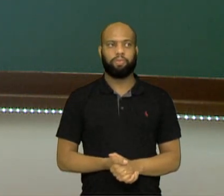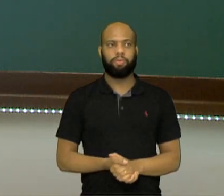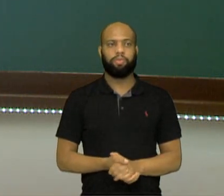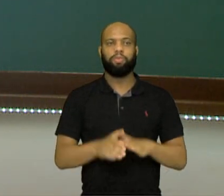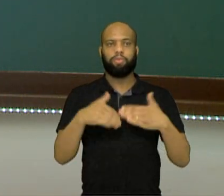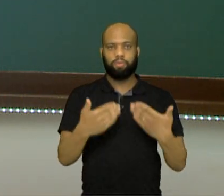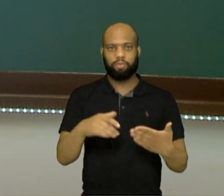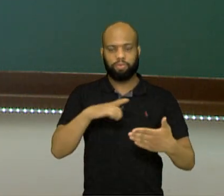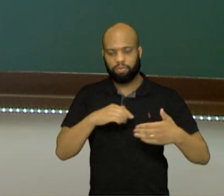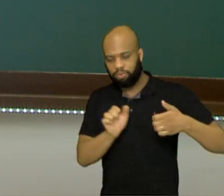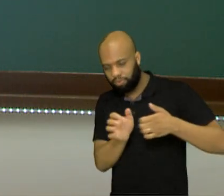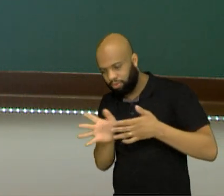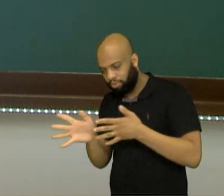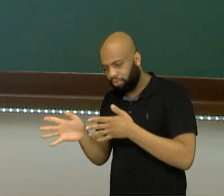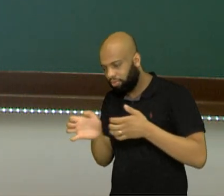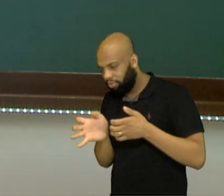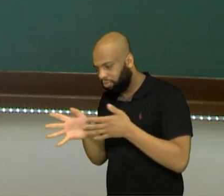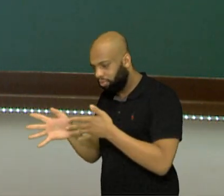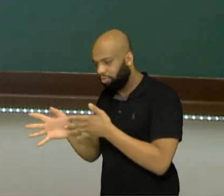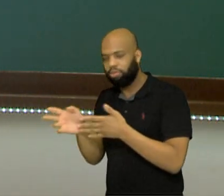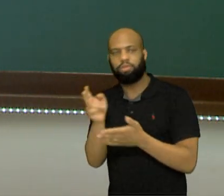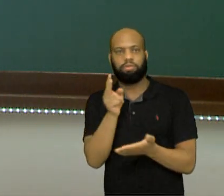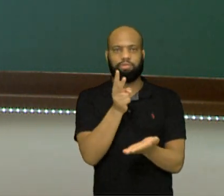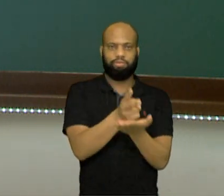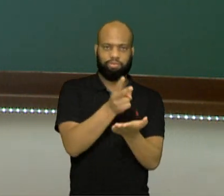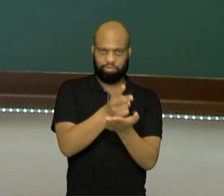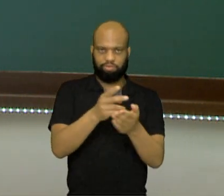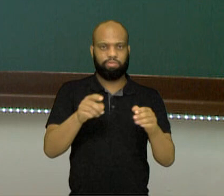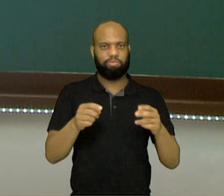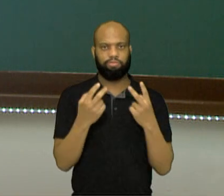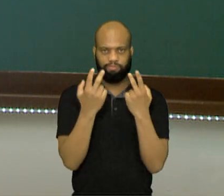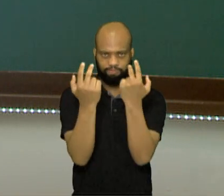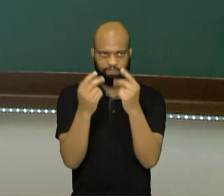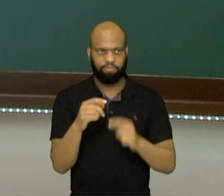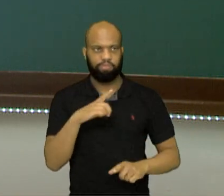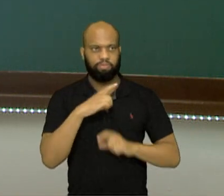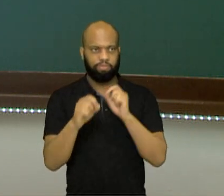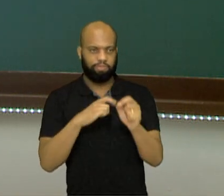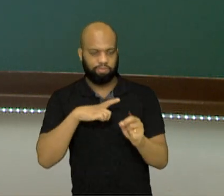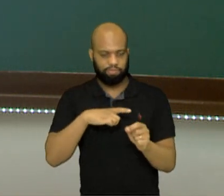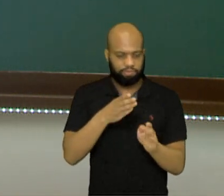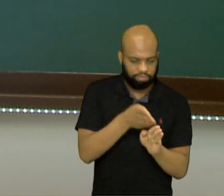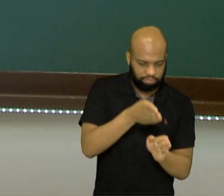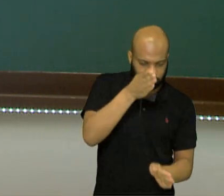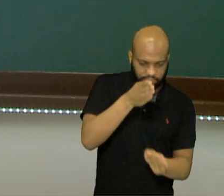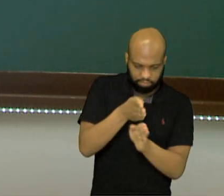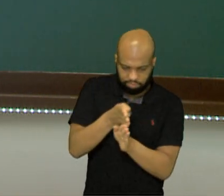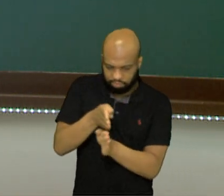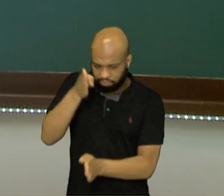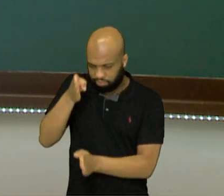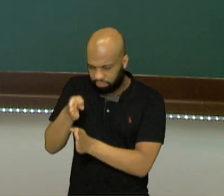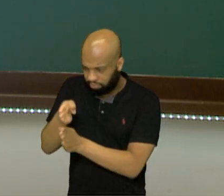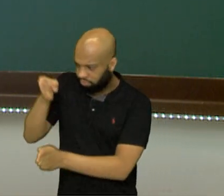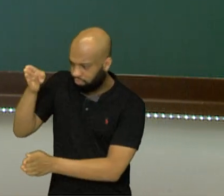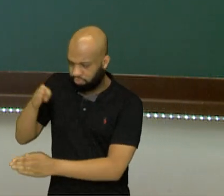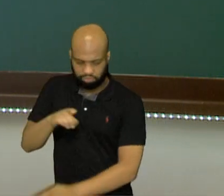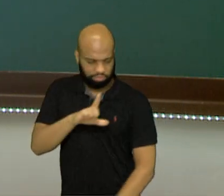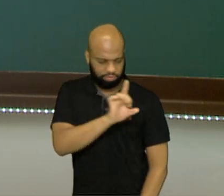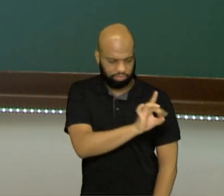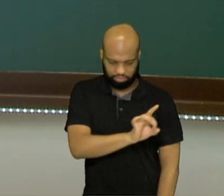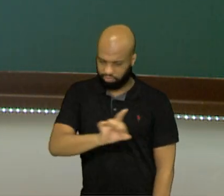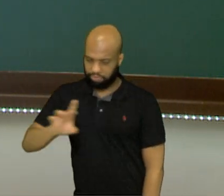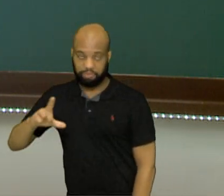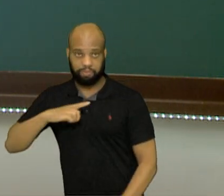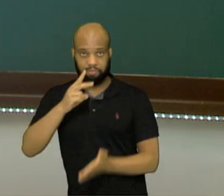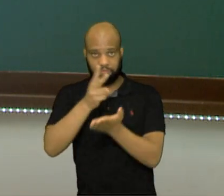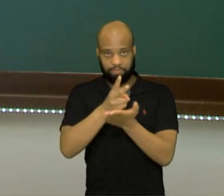o campo elétrico uniforme, mesma coisa, eu tenho superfícies, em cada superfície eu vou ter o mesmo potencial, tá? E o campo